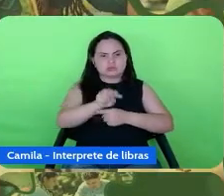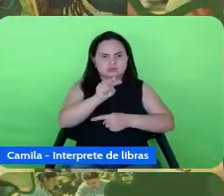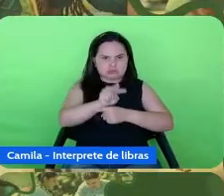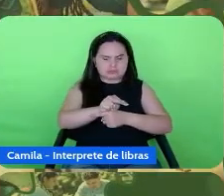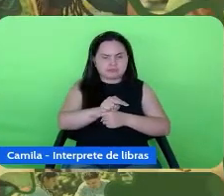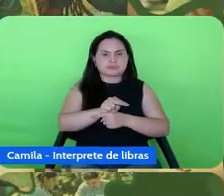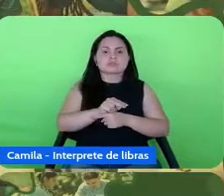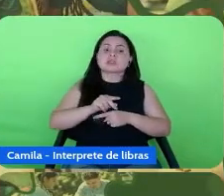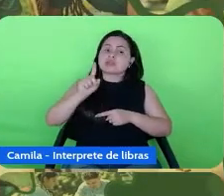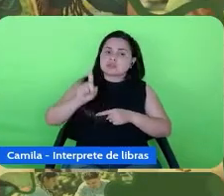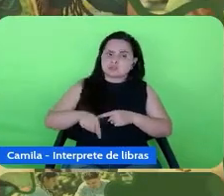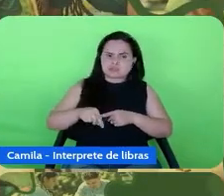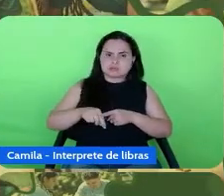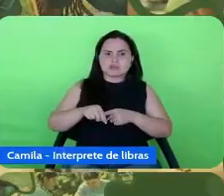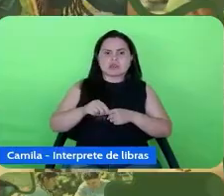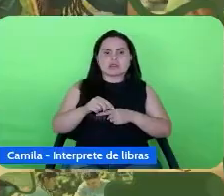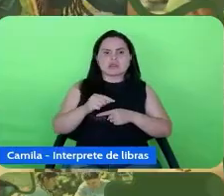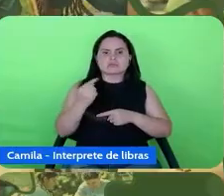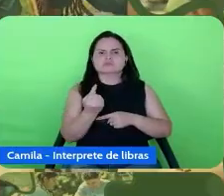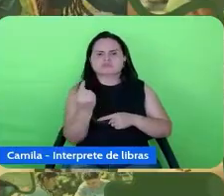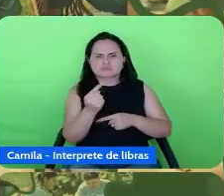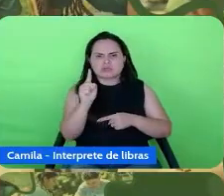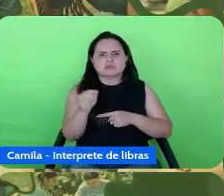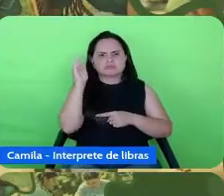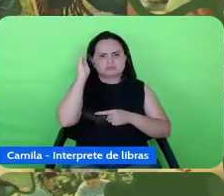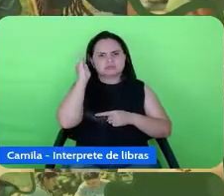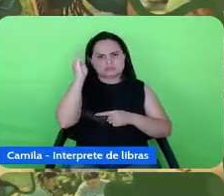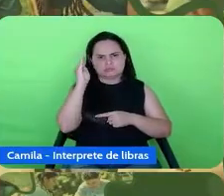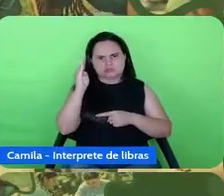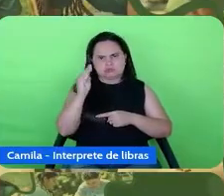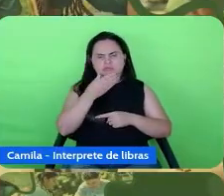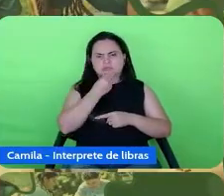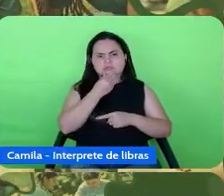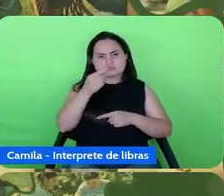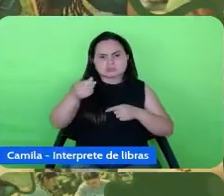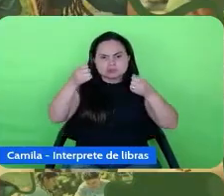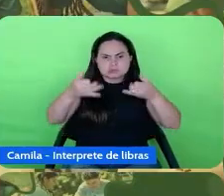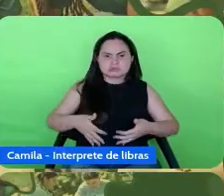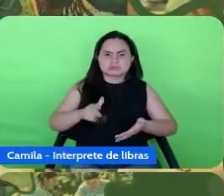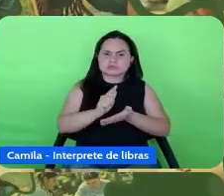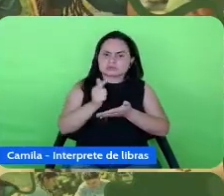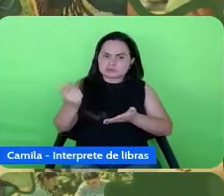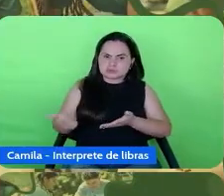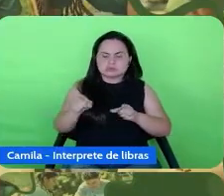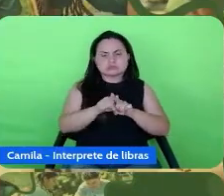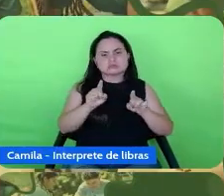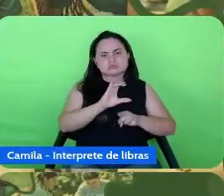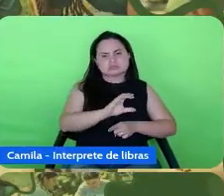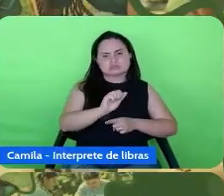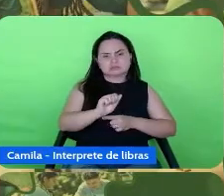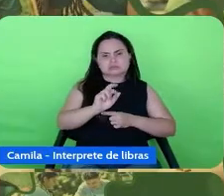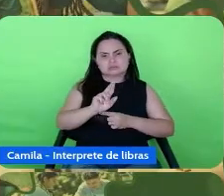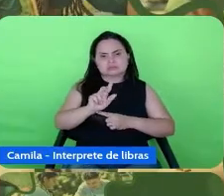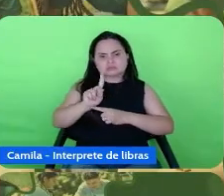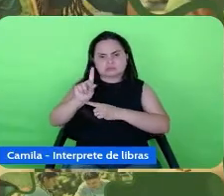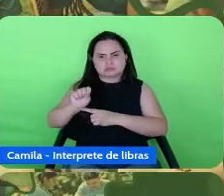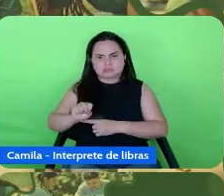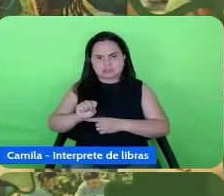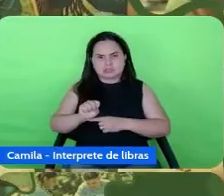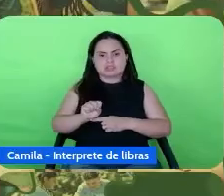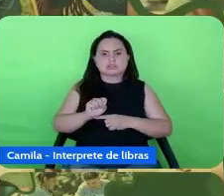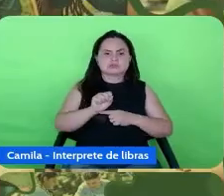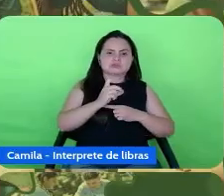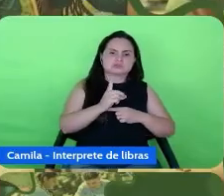unanimidade é burra, já dizia Nelson Rodrigues, grande dramaturgo, jornalista brasileiro, e Carlos Drummond de Andrade, o grande poeta, talvez o maior